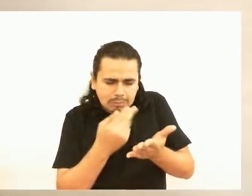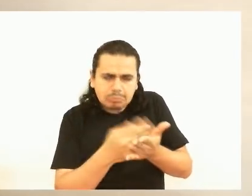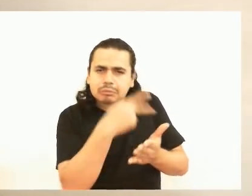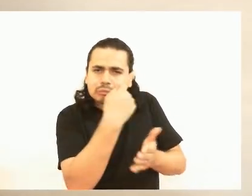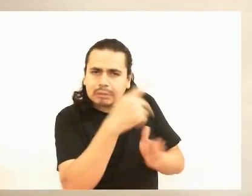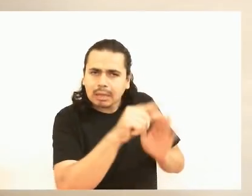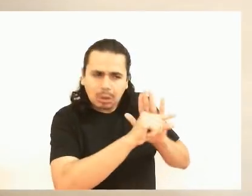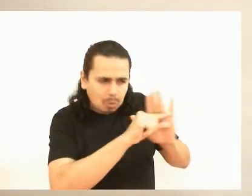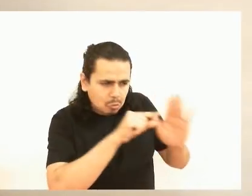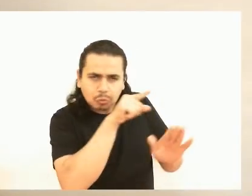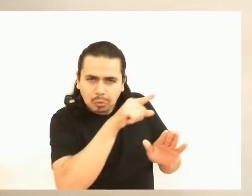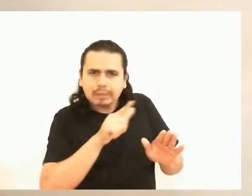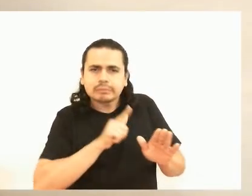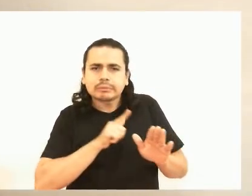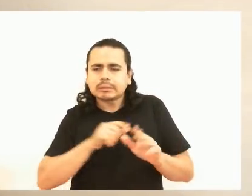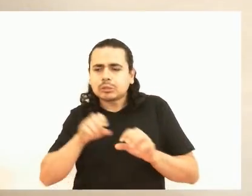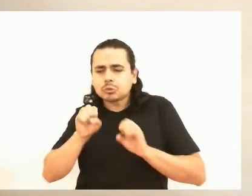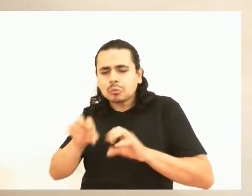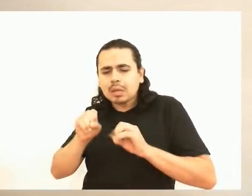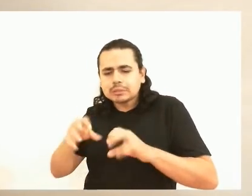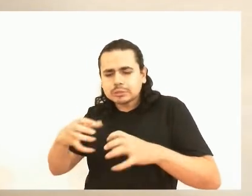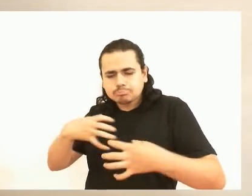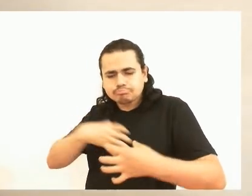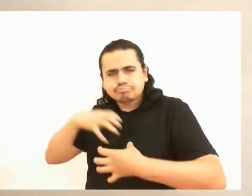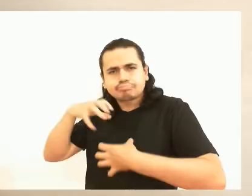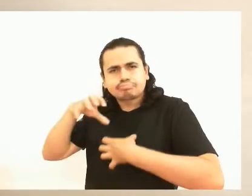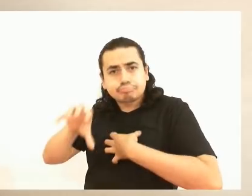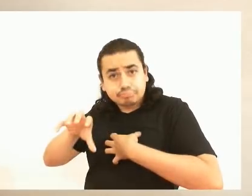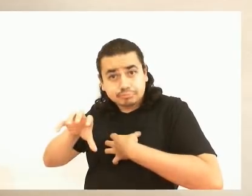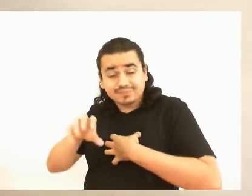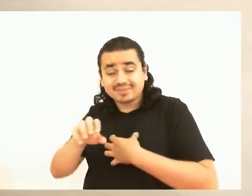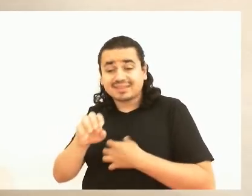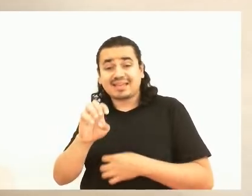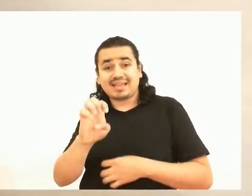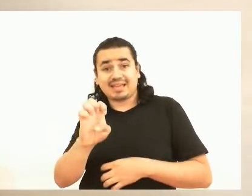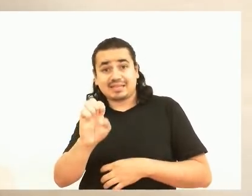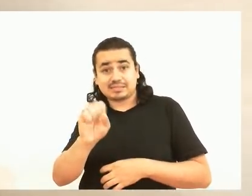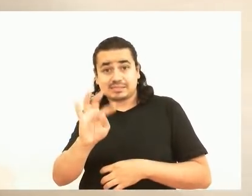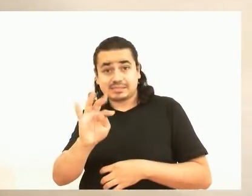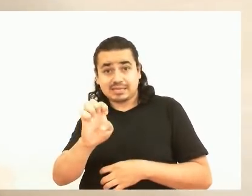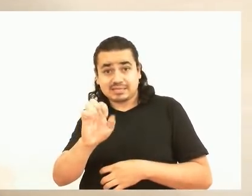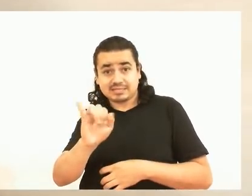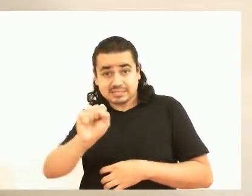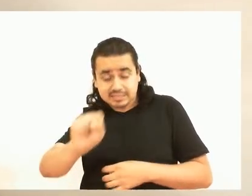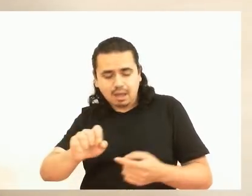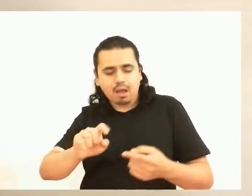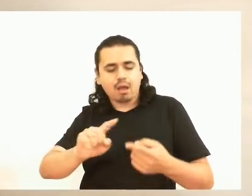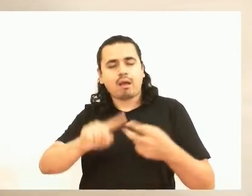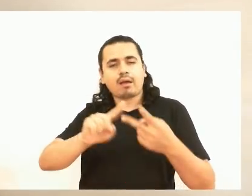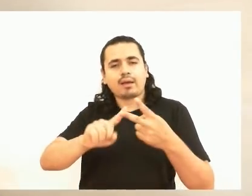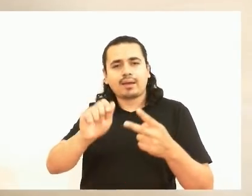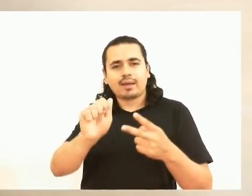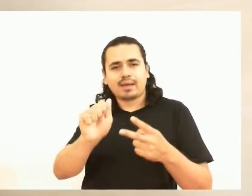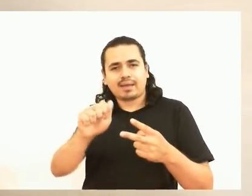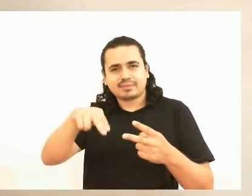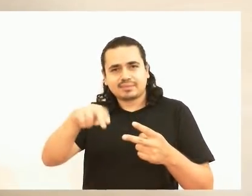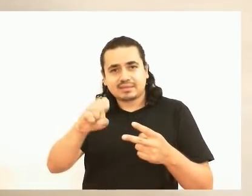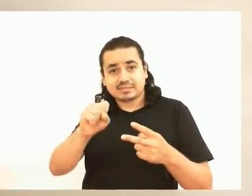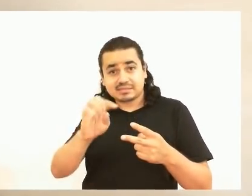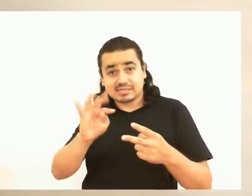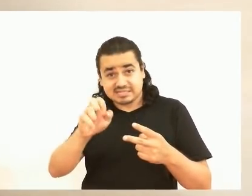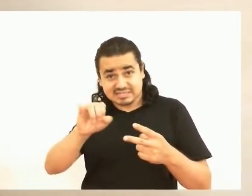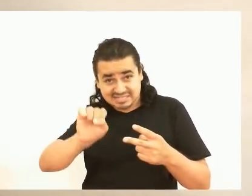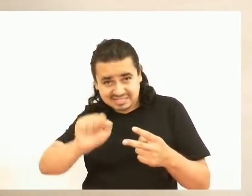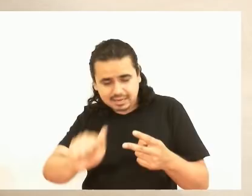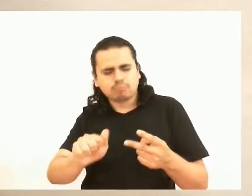pelo sensível e se esse conceito de êxtase dizia e anestesia e à